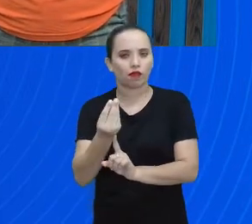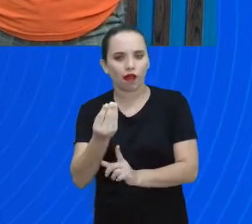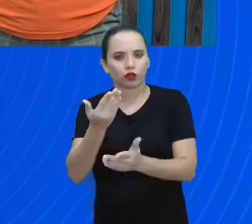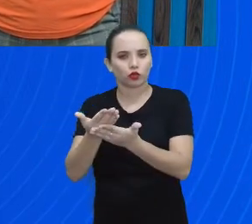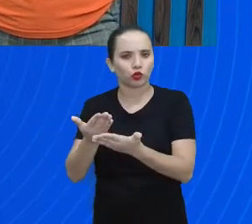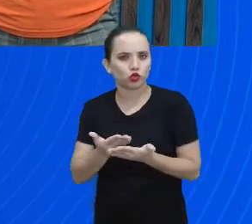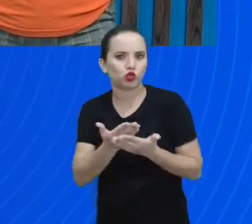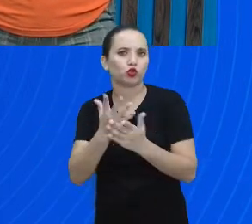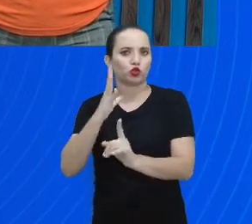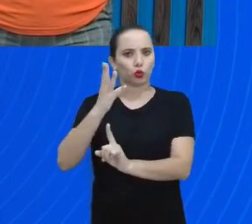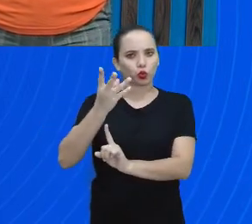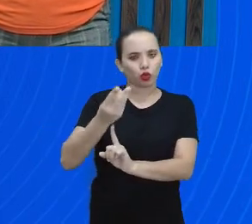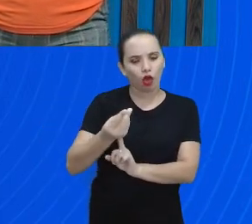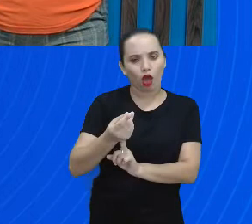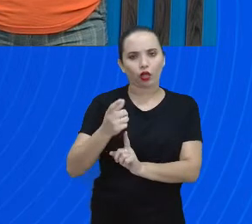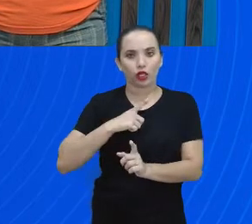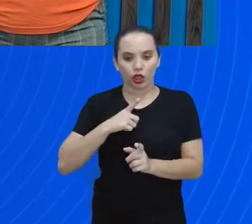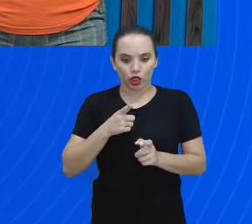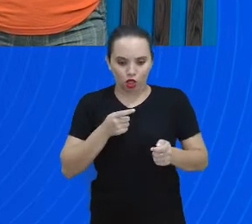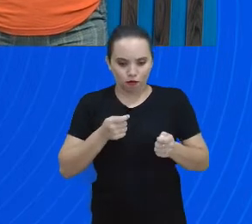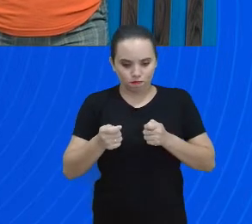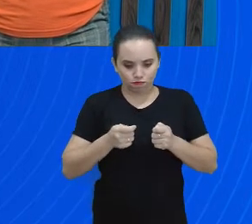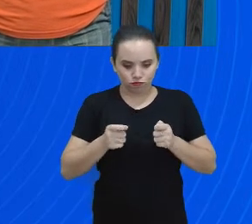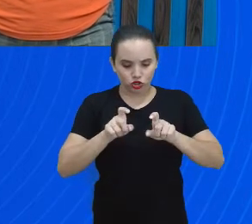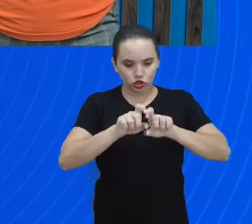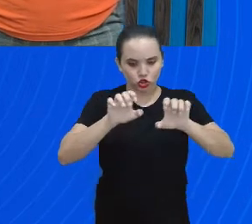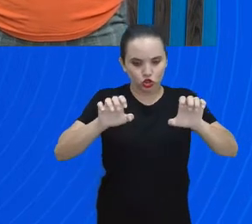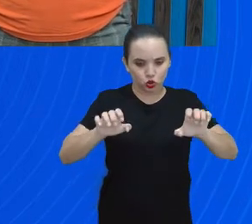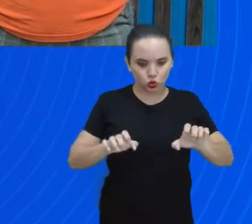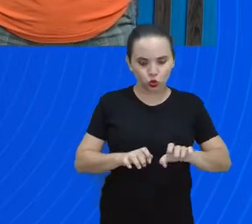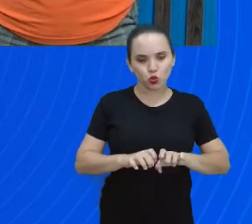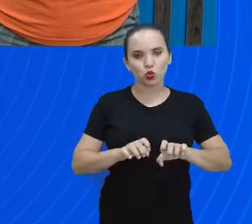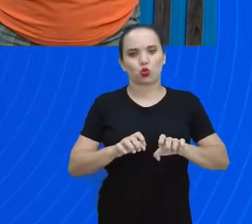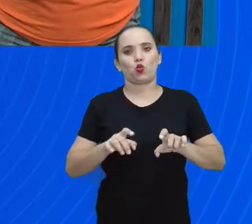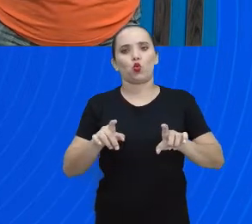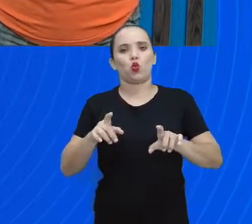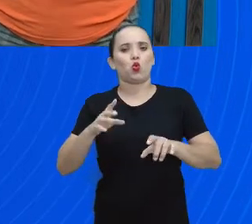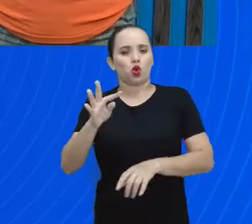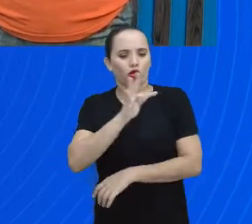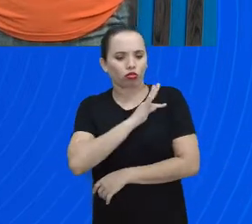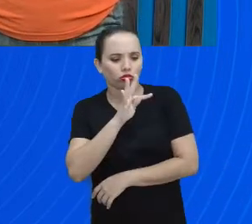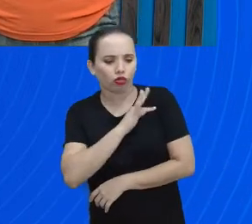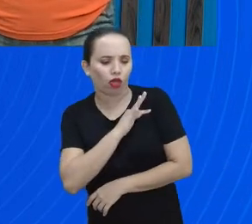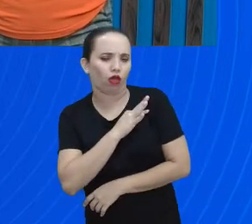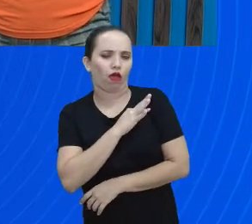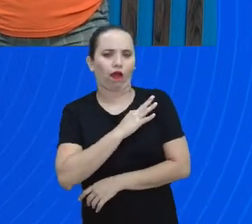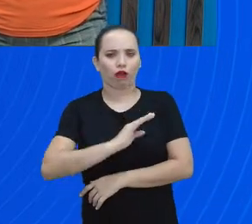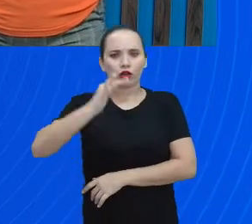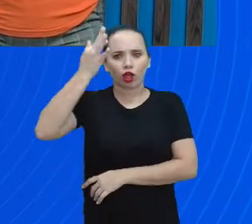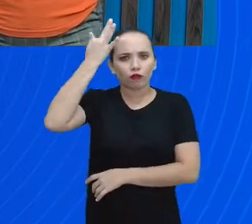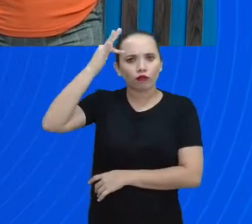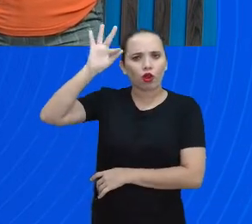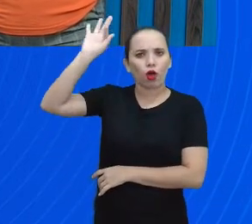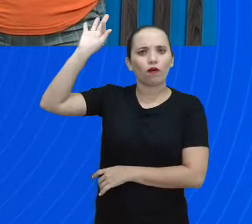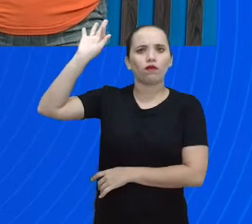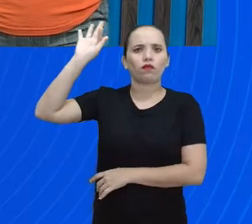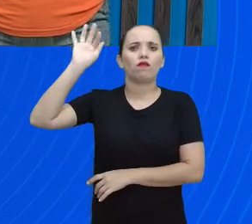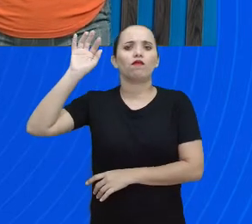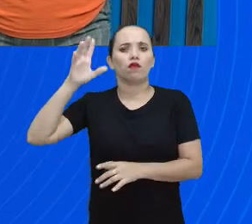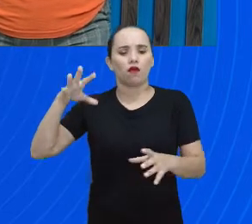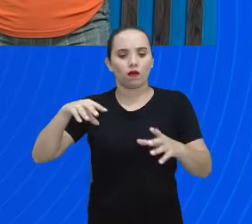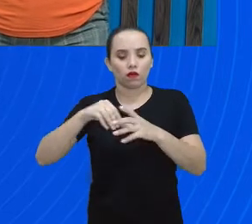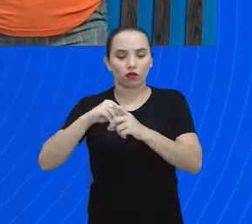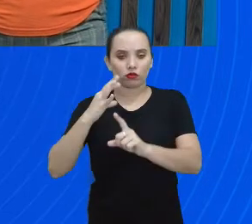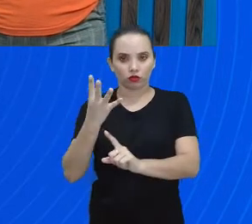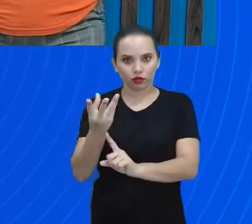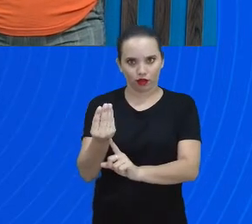dominam toda a estrutura técnica, né, filosófica da arte.